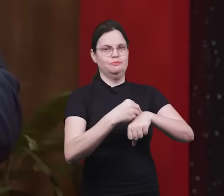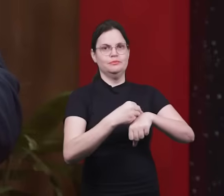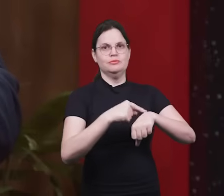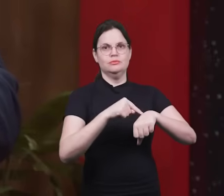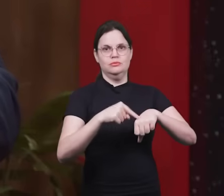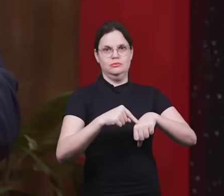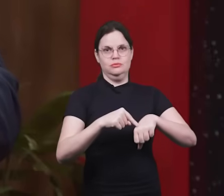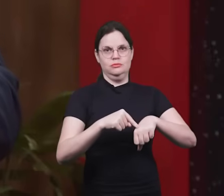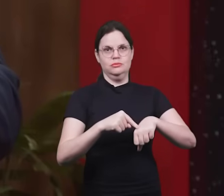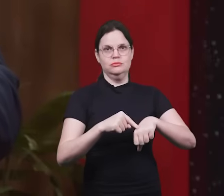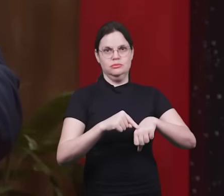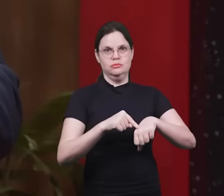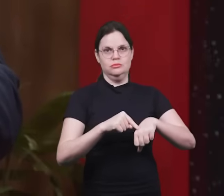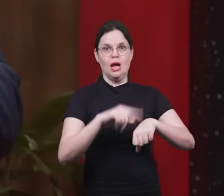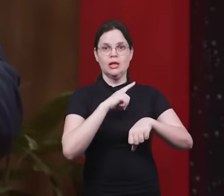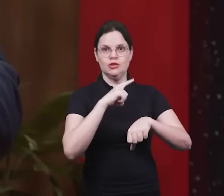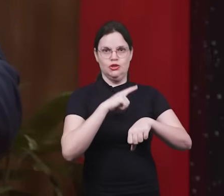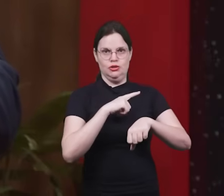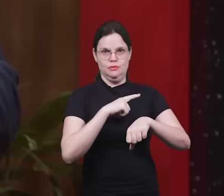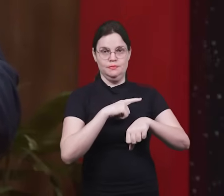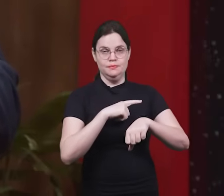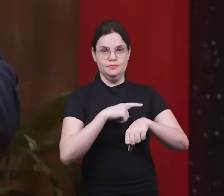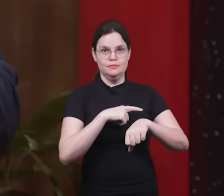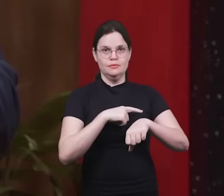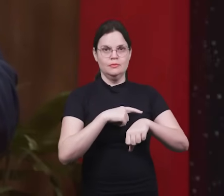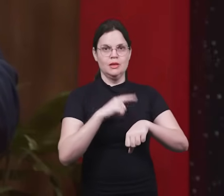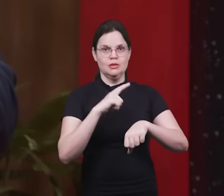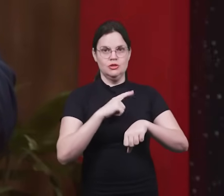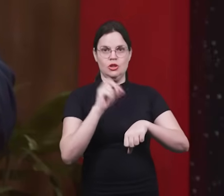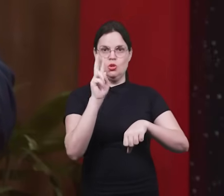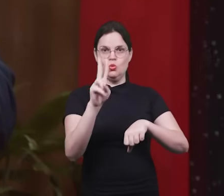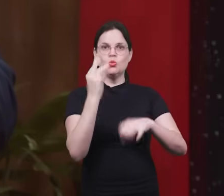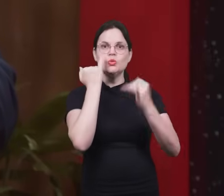sido julgada. Então, ali haviam